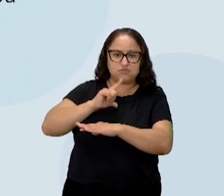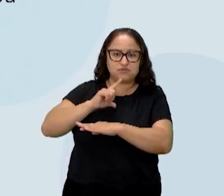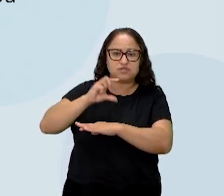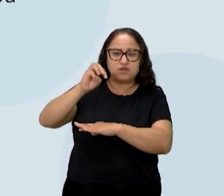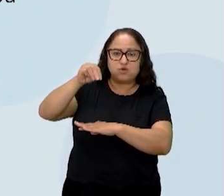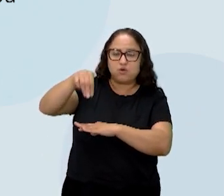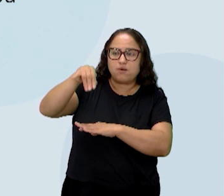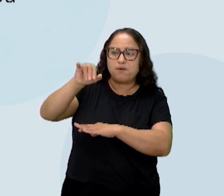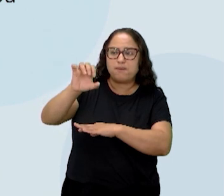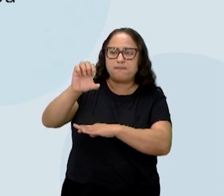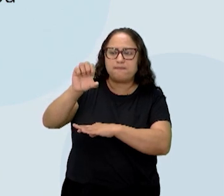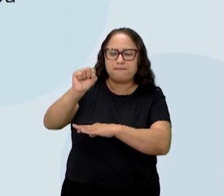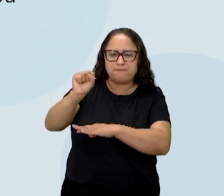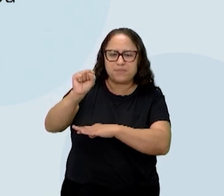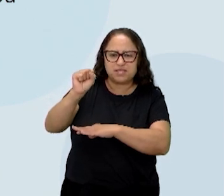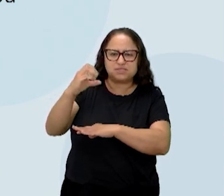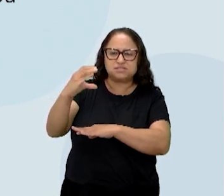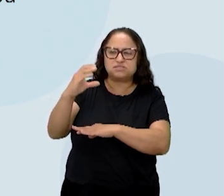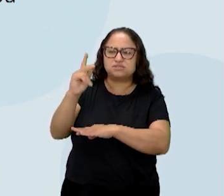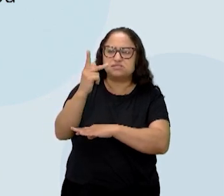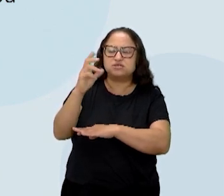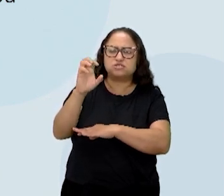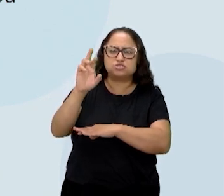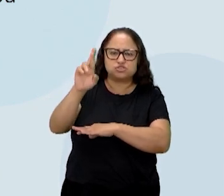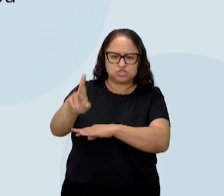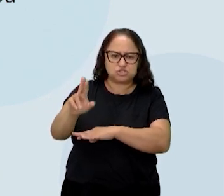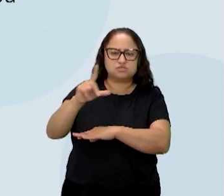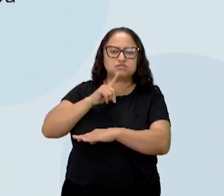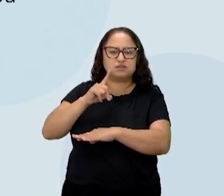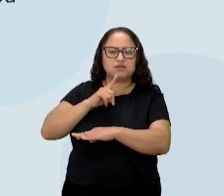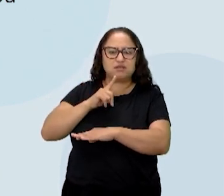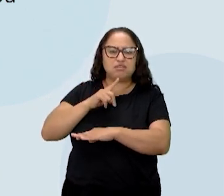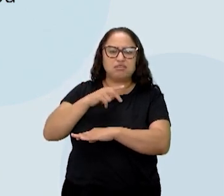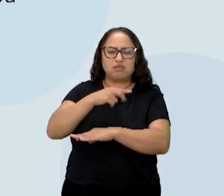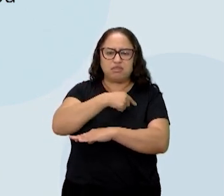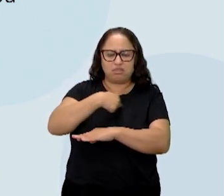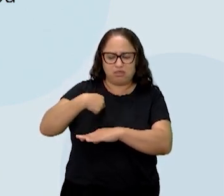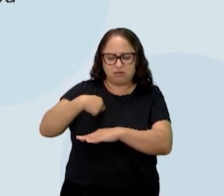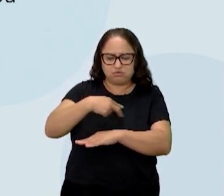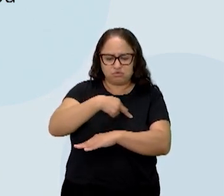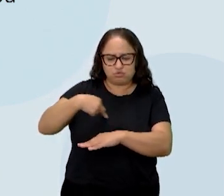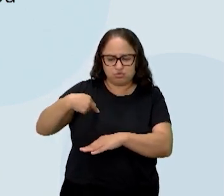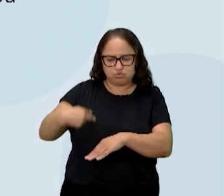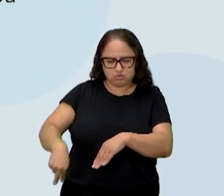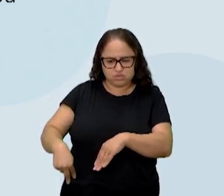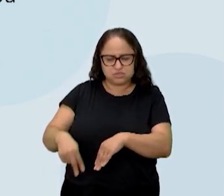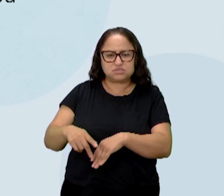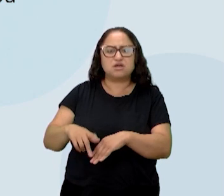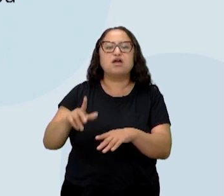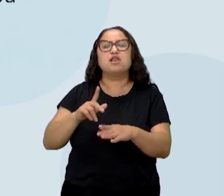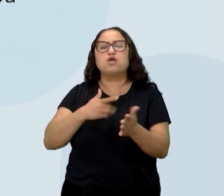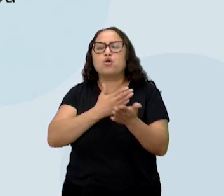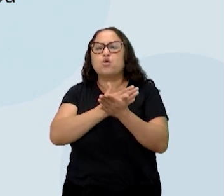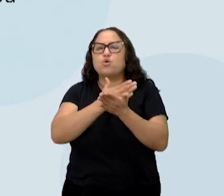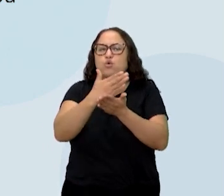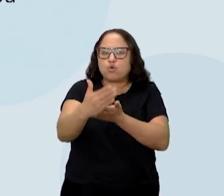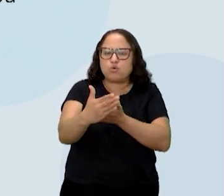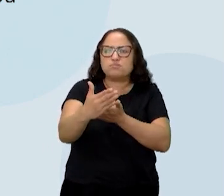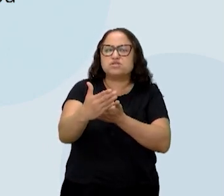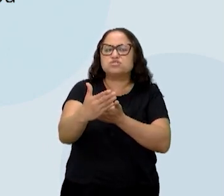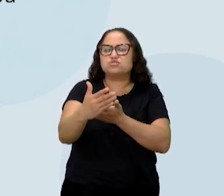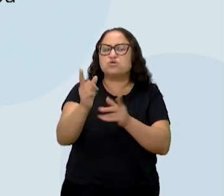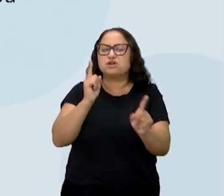Mitter. Ele era um bioquímico lá na Suíça e ele começou, né, ele começou a descobrir, né,